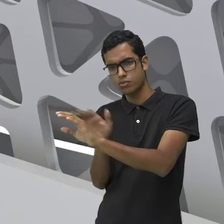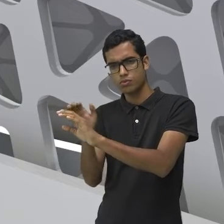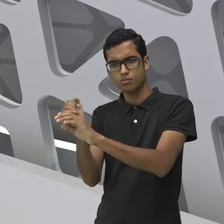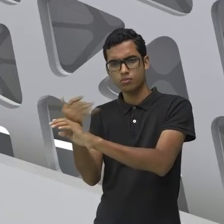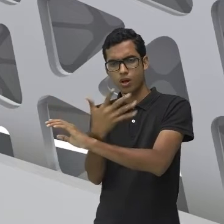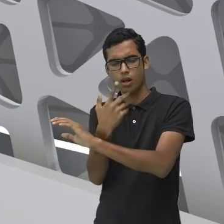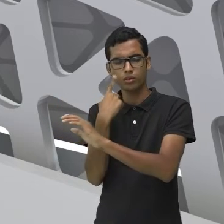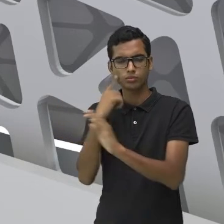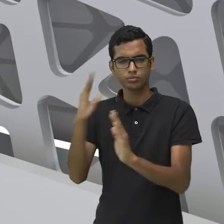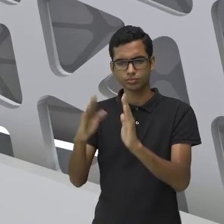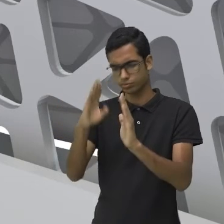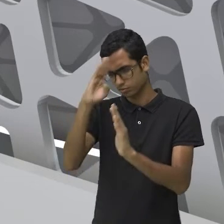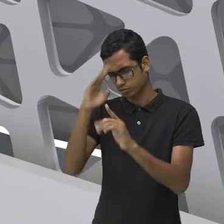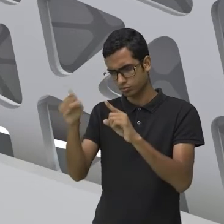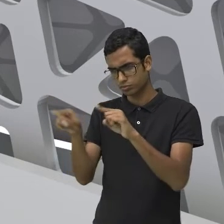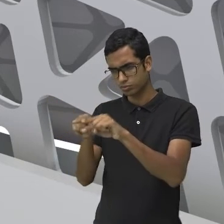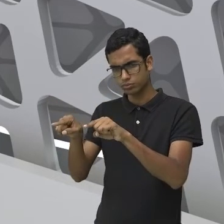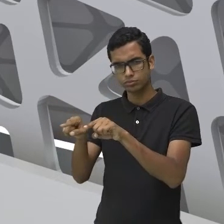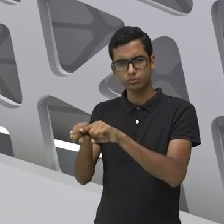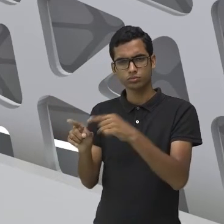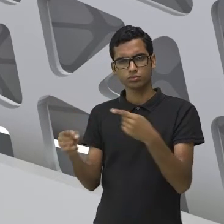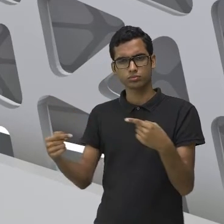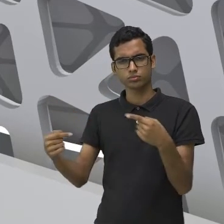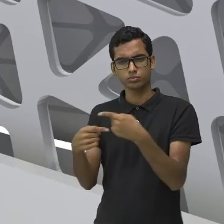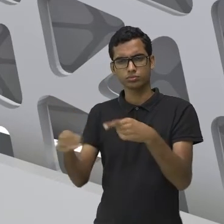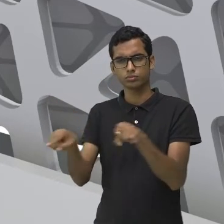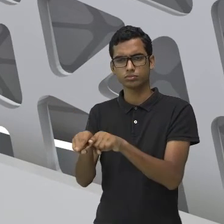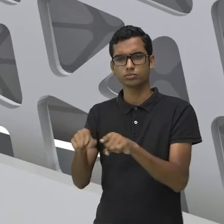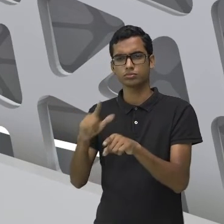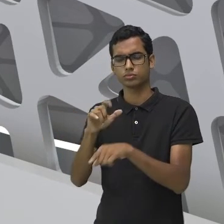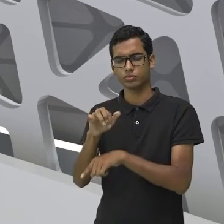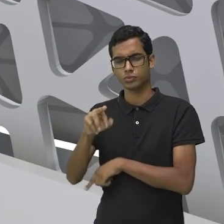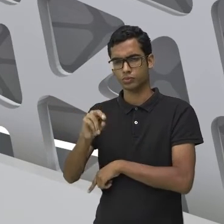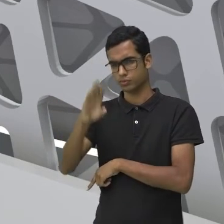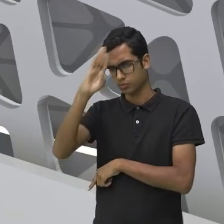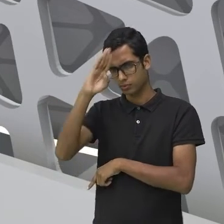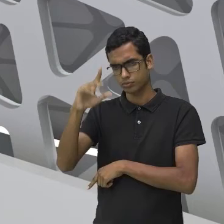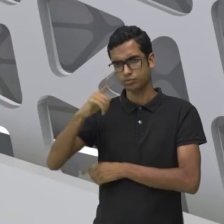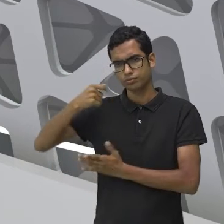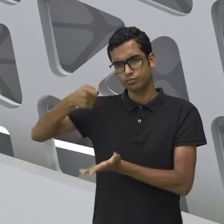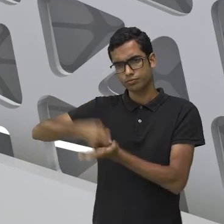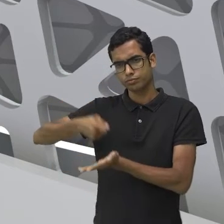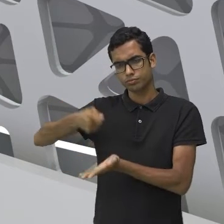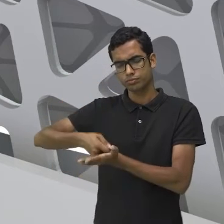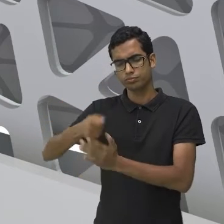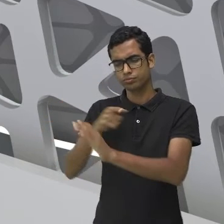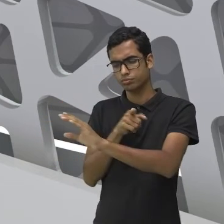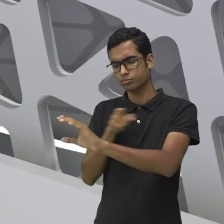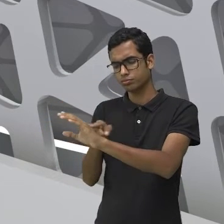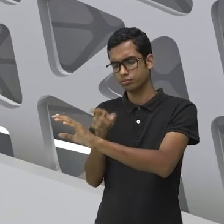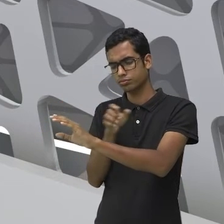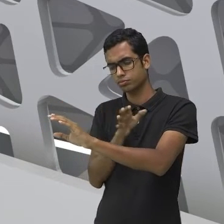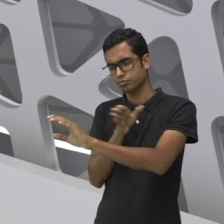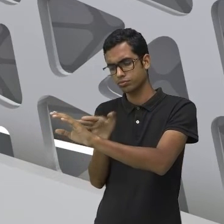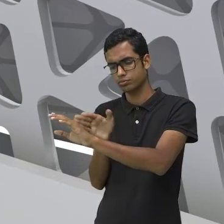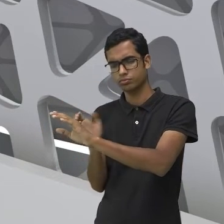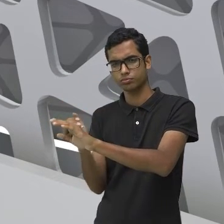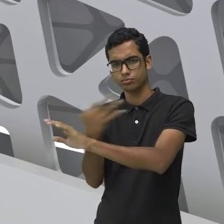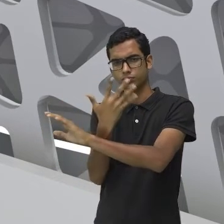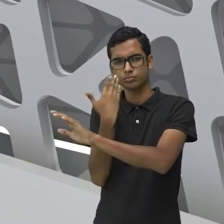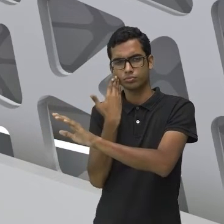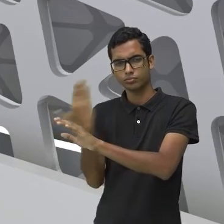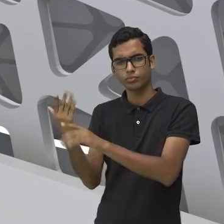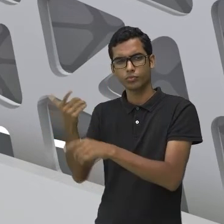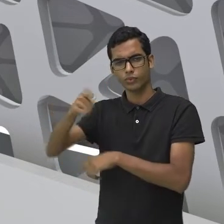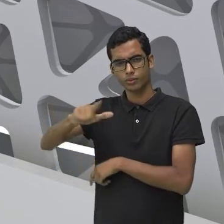é paralela ao eixo principal, ele reflete obrigatoriamente pelo foco. E aí, para você